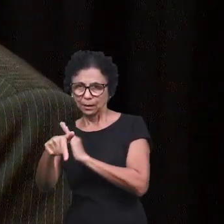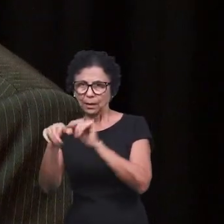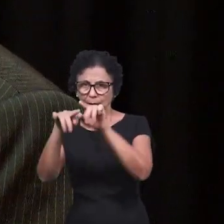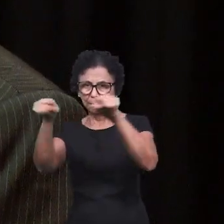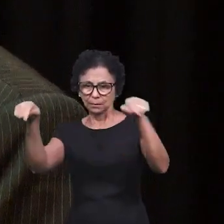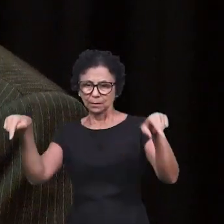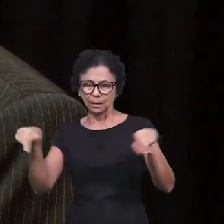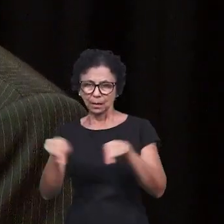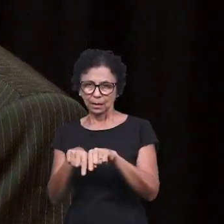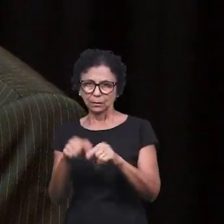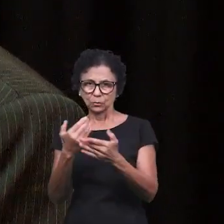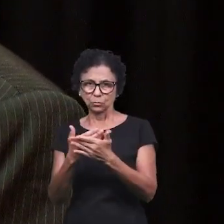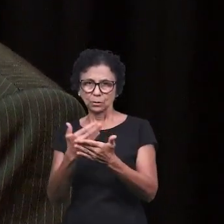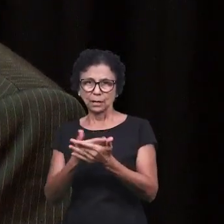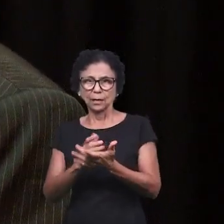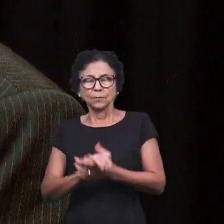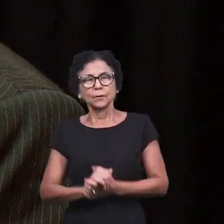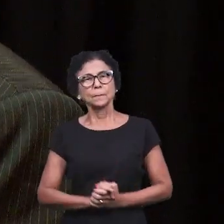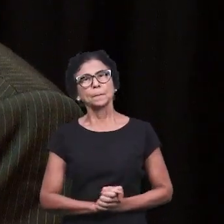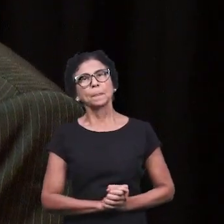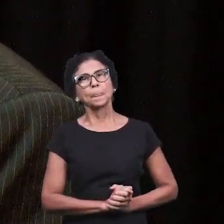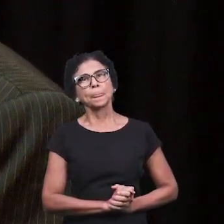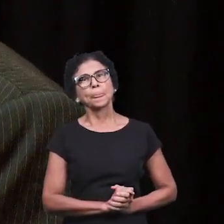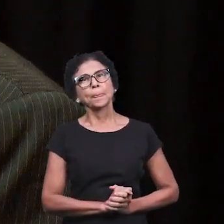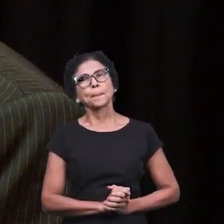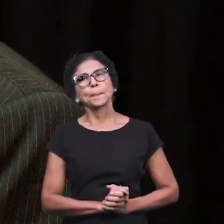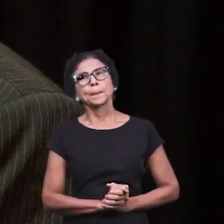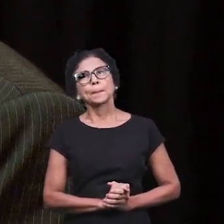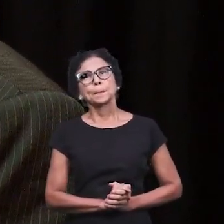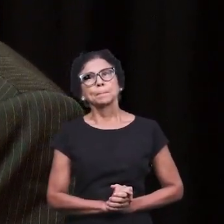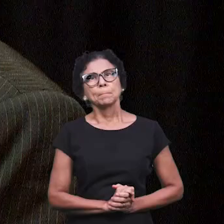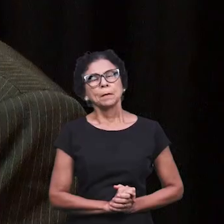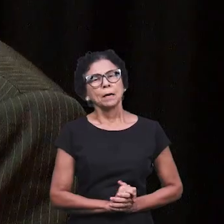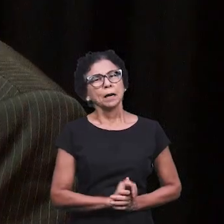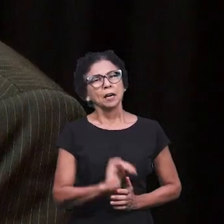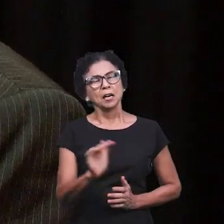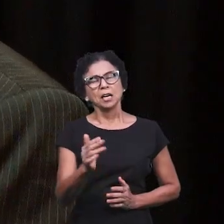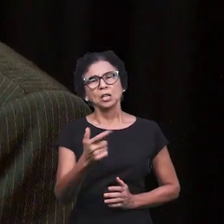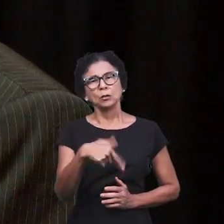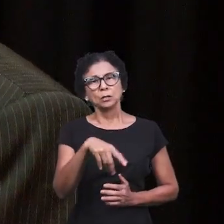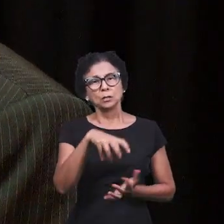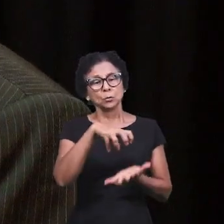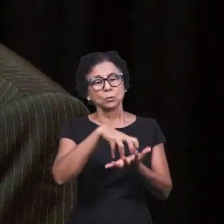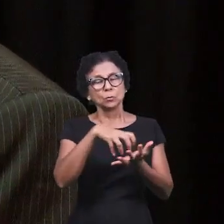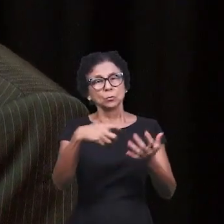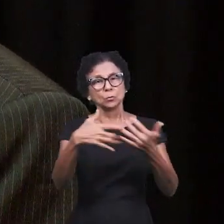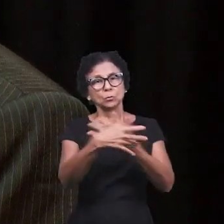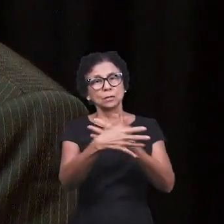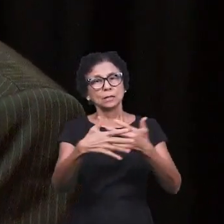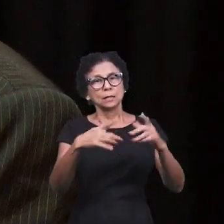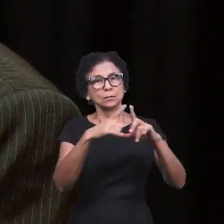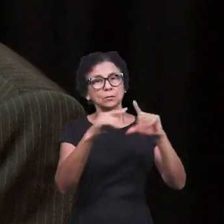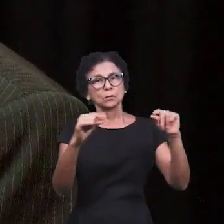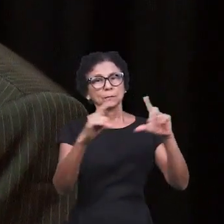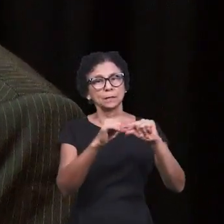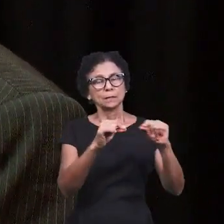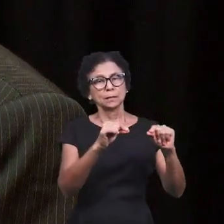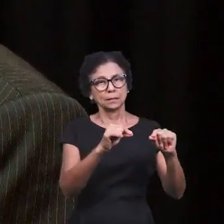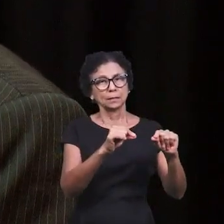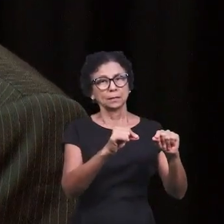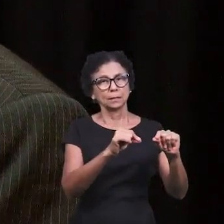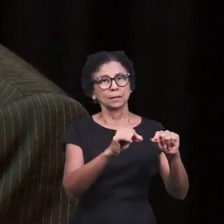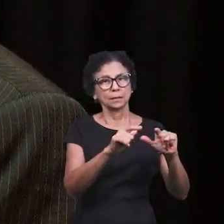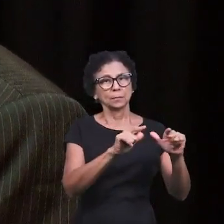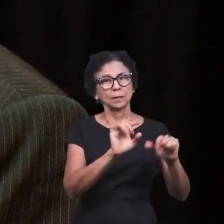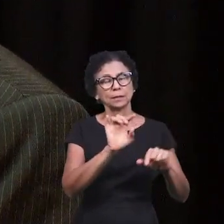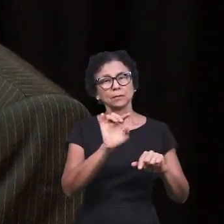uma posição em Brasília, que era um trabalho numa área mais central de Brasília, que é o plano piloto, e passo a trabalhar em uma escola mesmo,